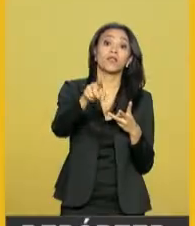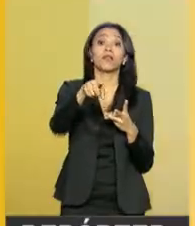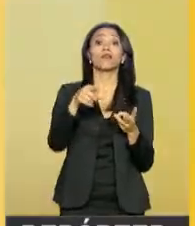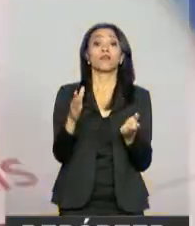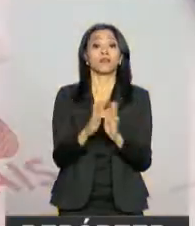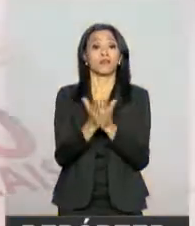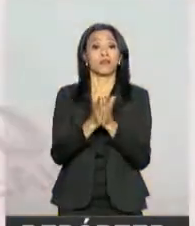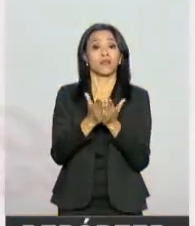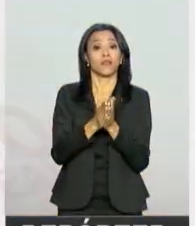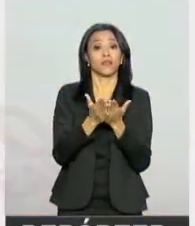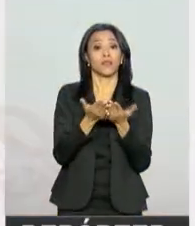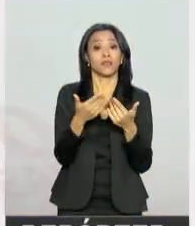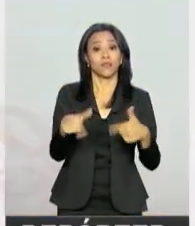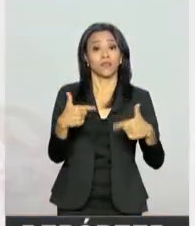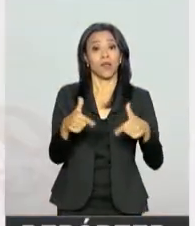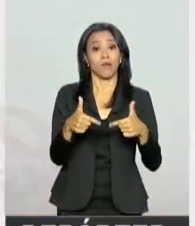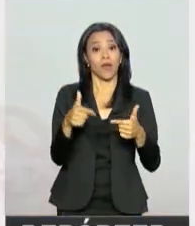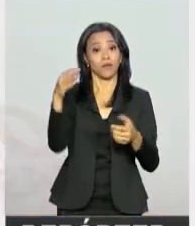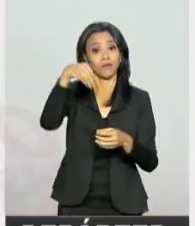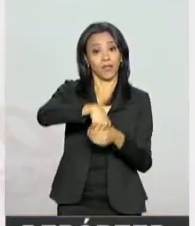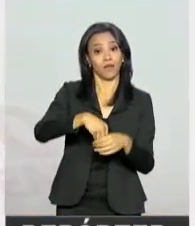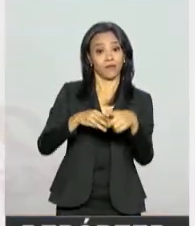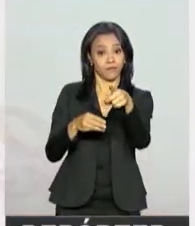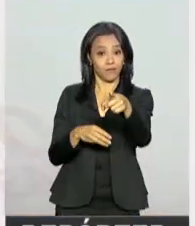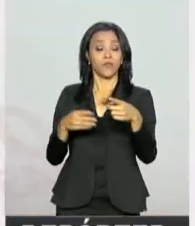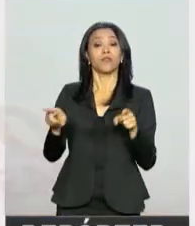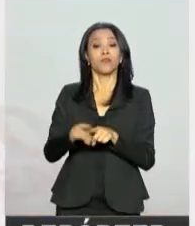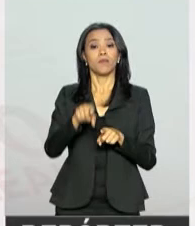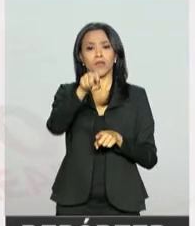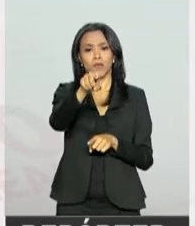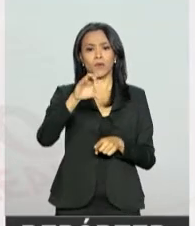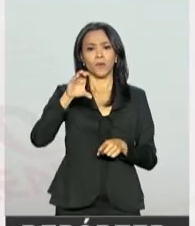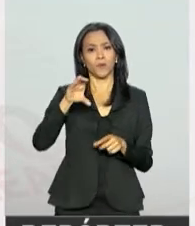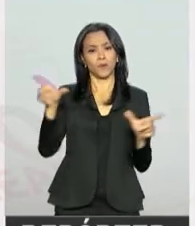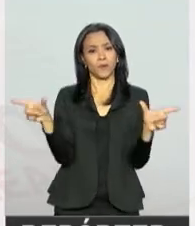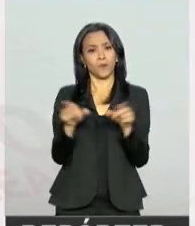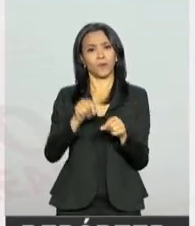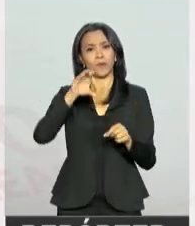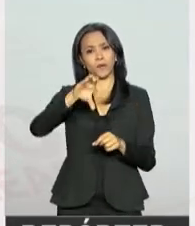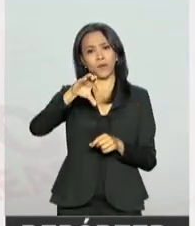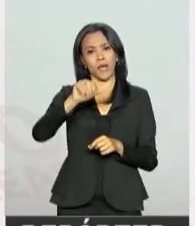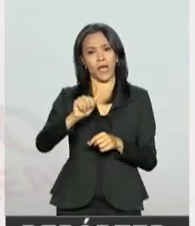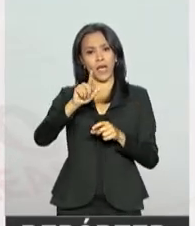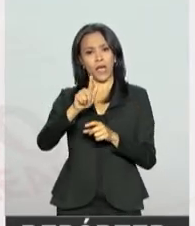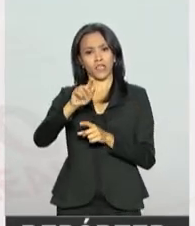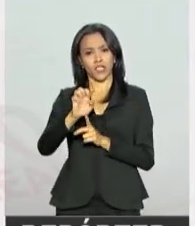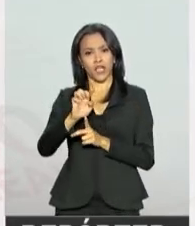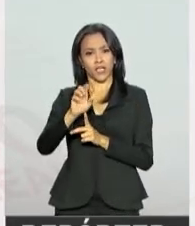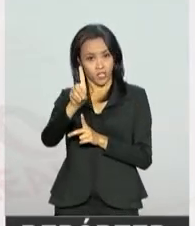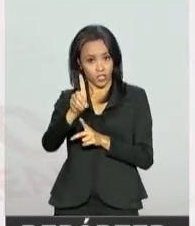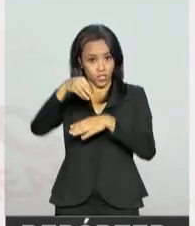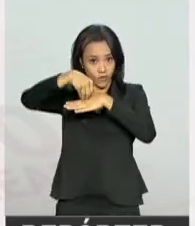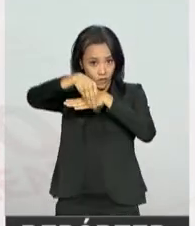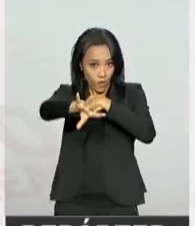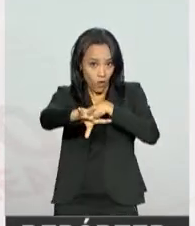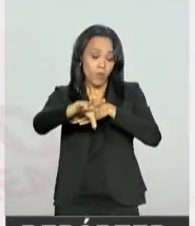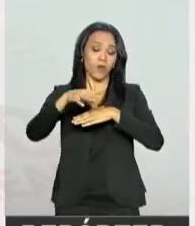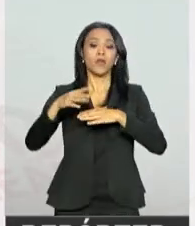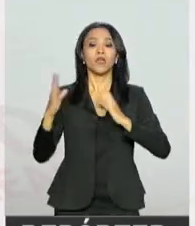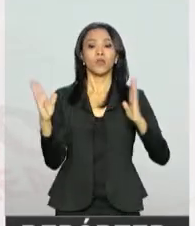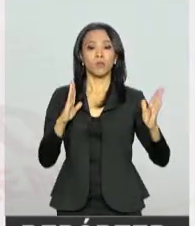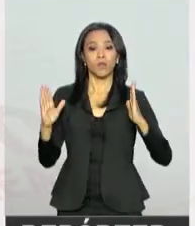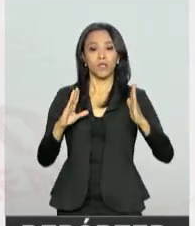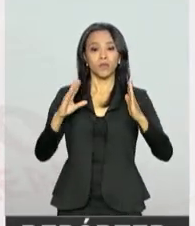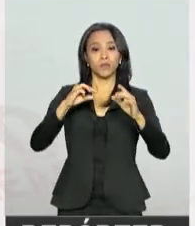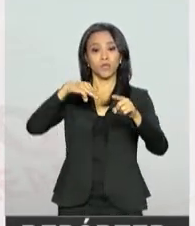digital. E dados mais recentes do Cadastro Geral de Empregados e Desempregados, CAGED, mostra que em março de